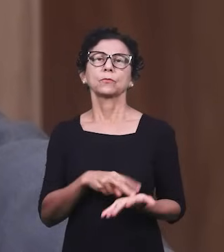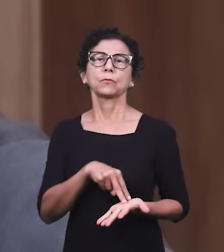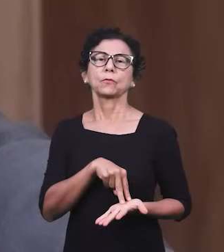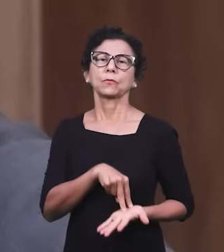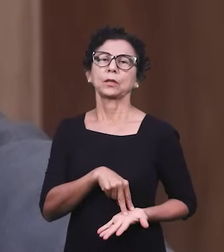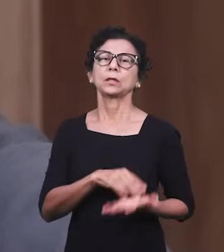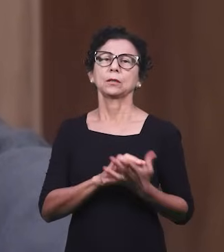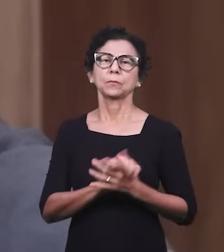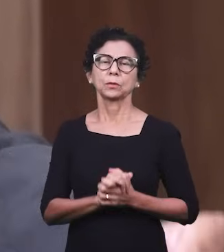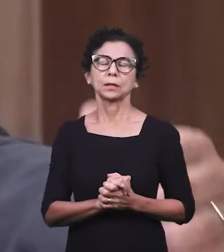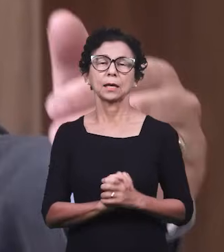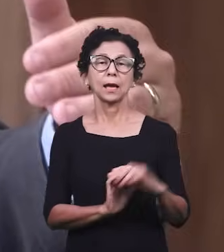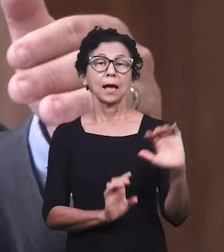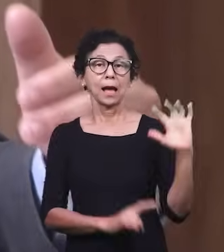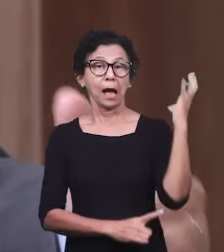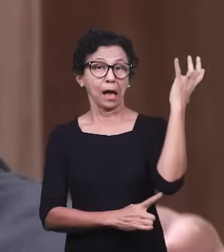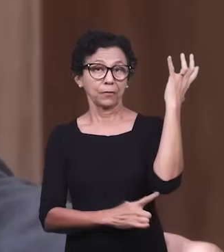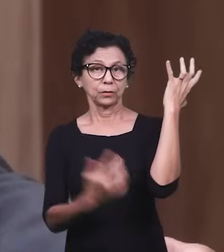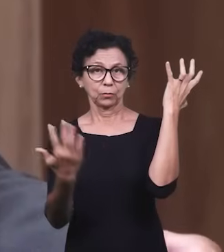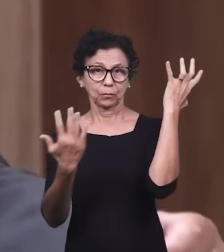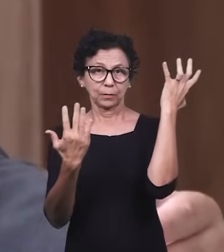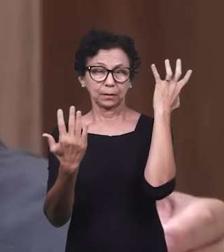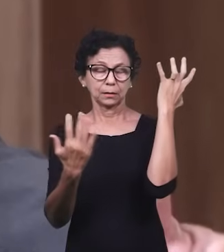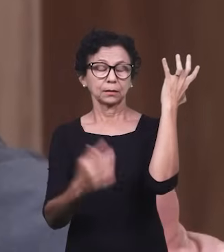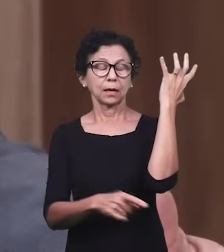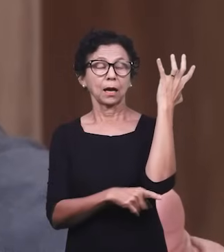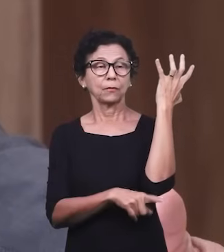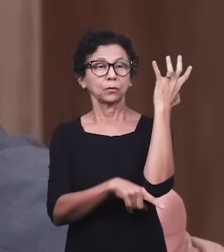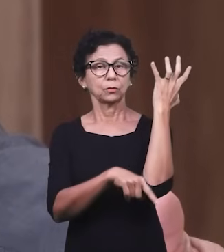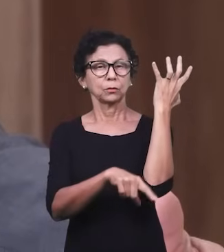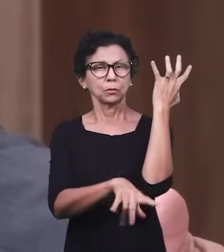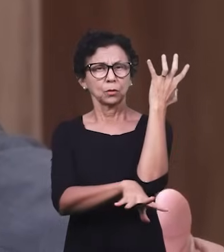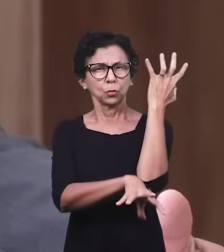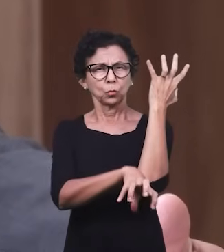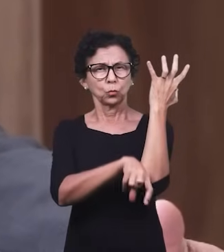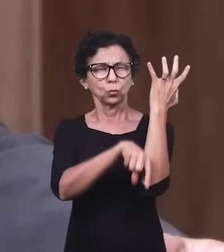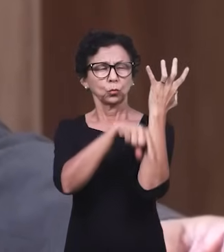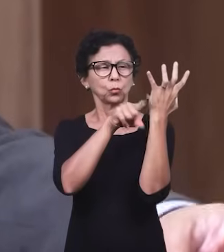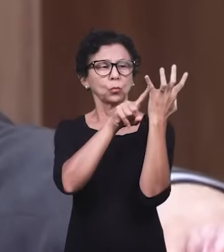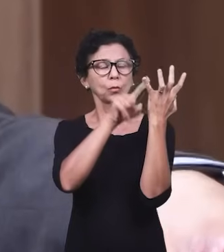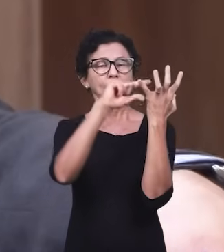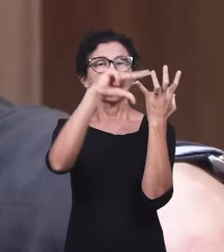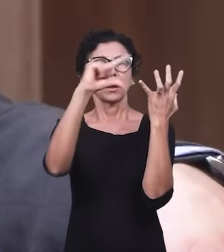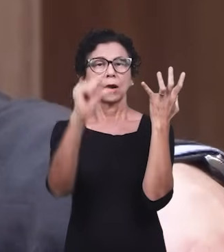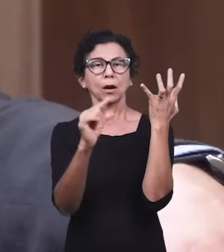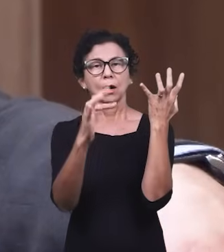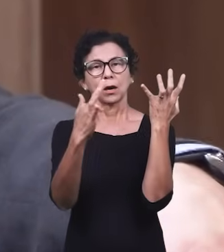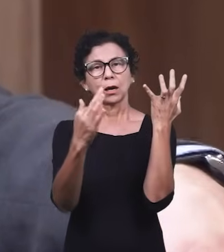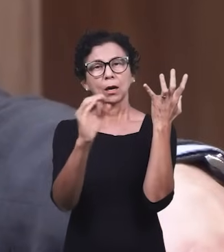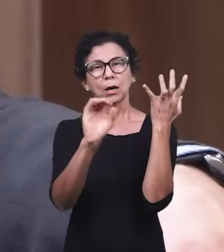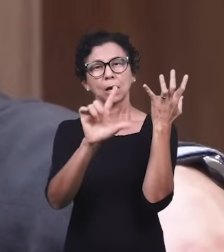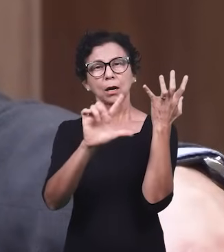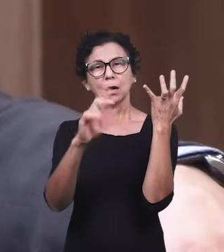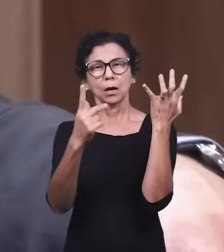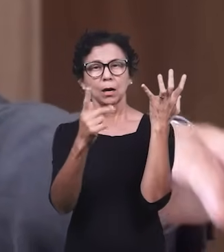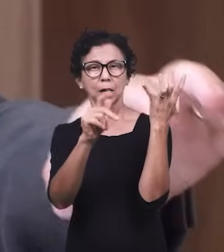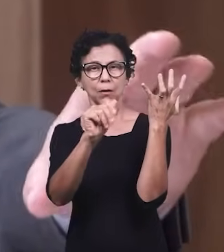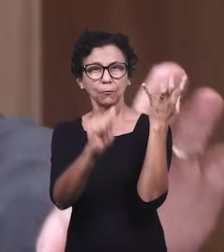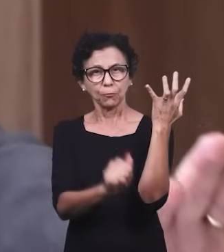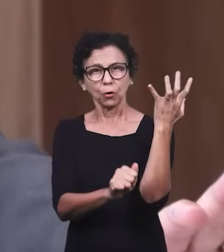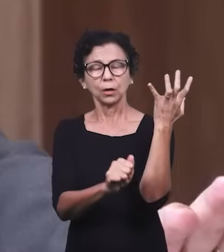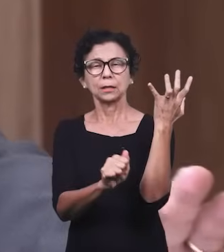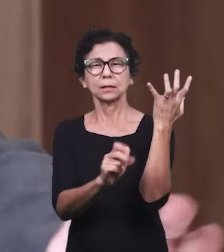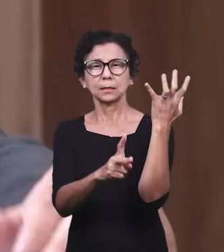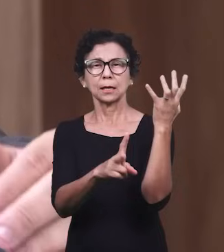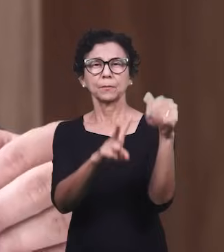Então o testemunho do servo do Senhor mesmo em anos difíceis Mesmo em tempos e de batalha o testemunho do servo do Senhor ele fica estabelecido